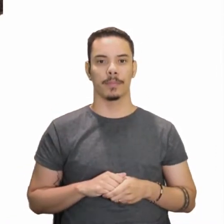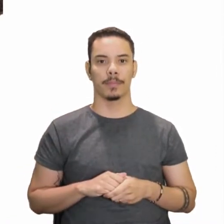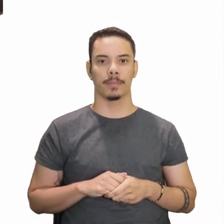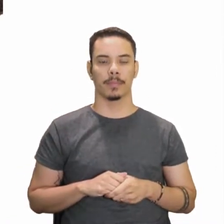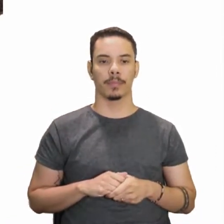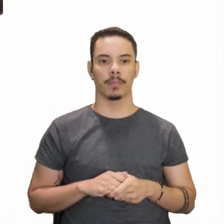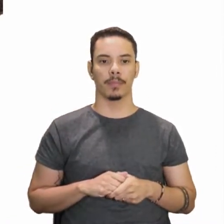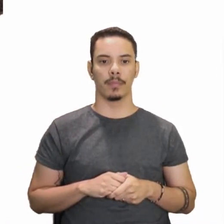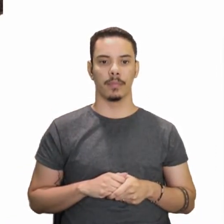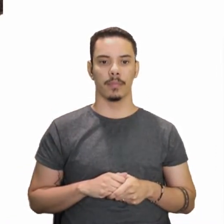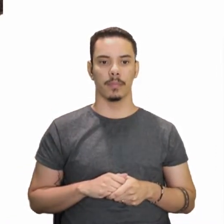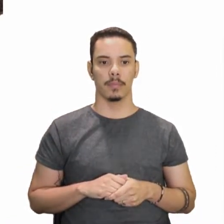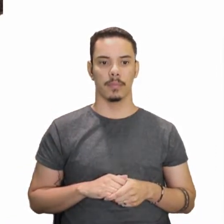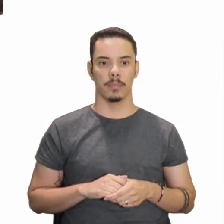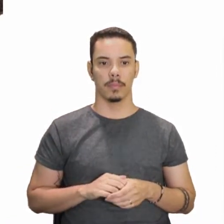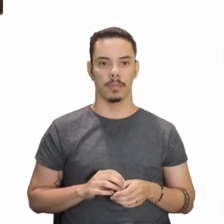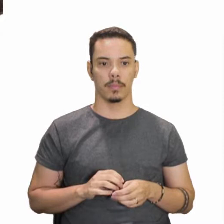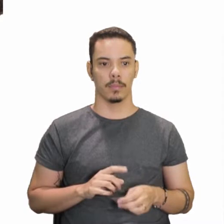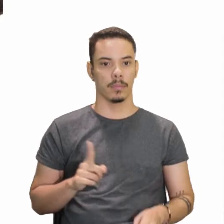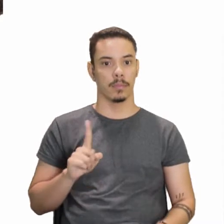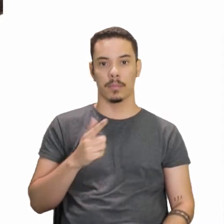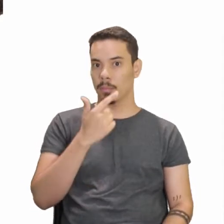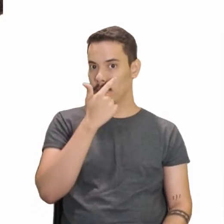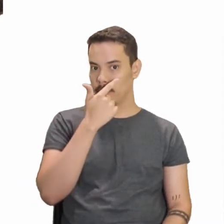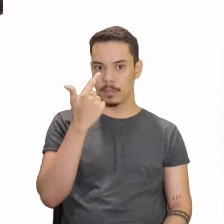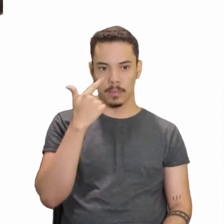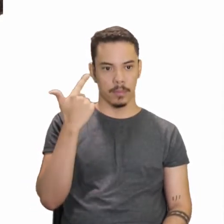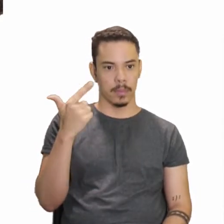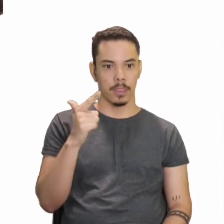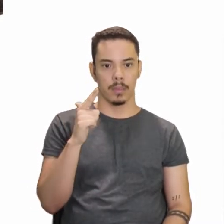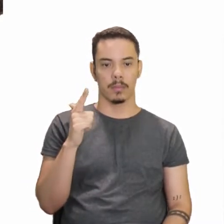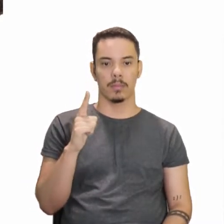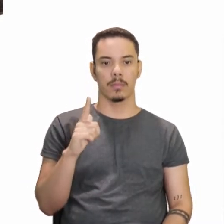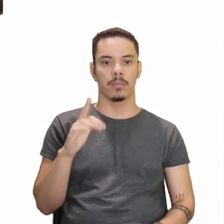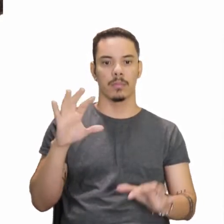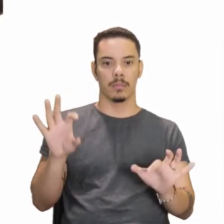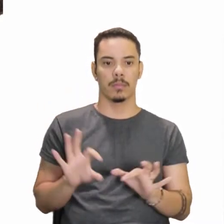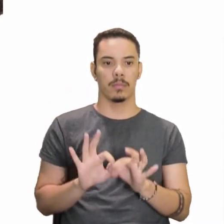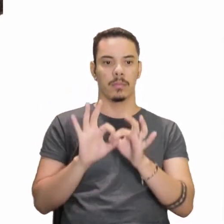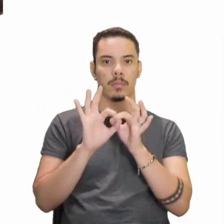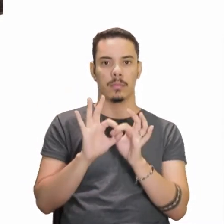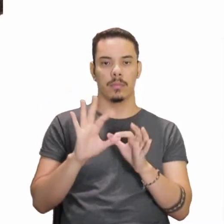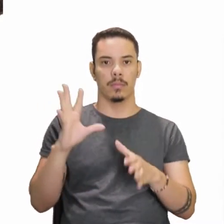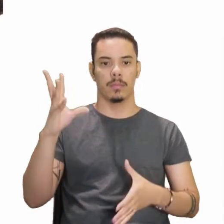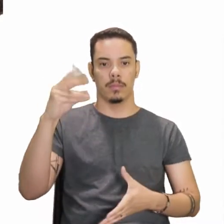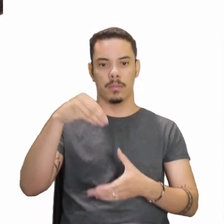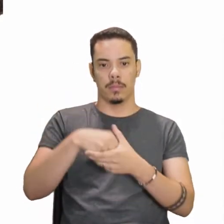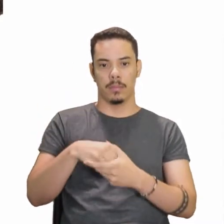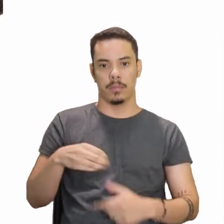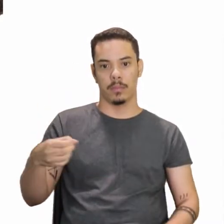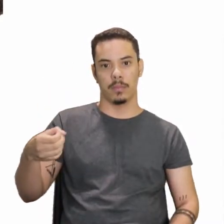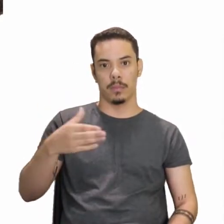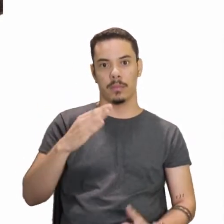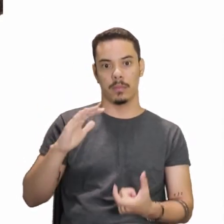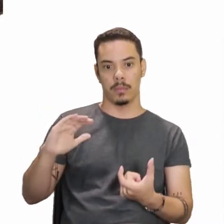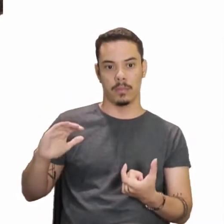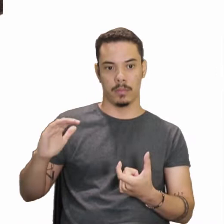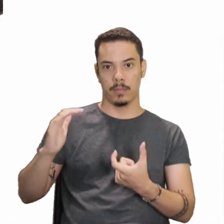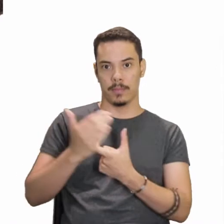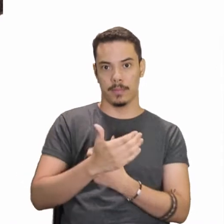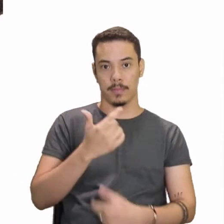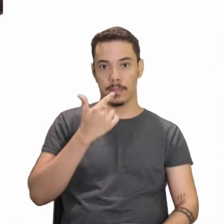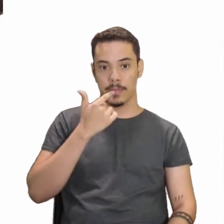período. Aí, o que acontece? Não existindo um procedimento unificado para a incorporação de novos termos à